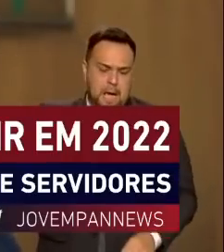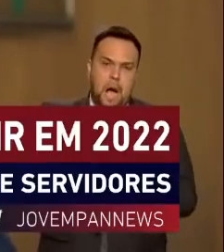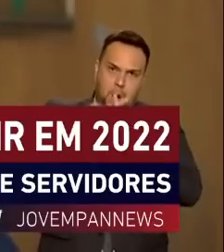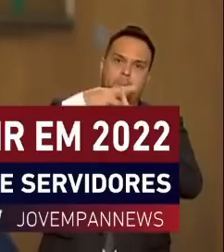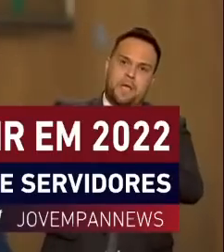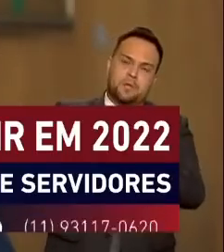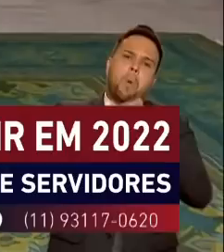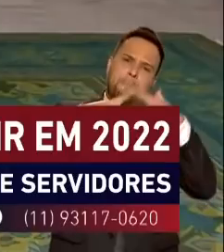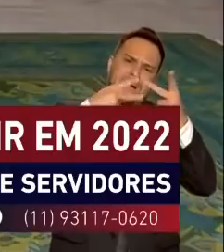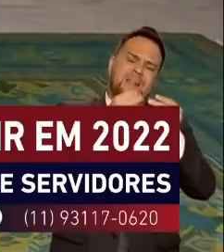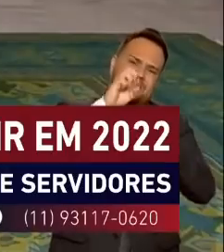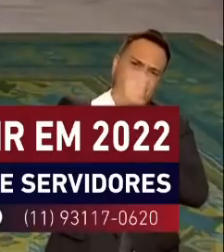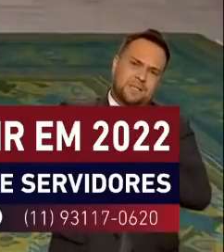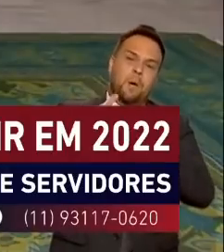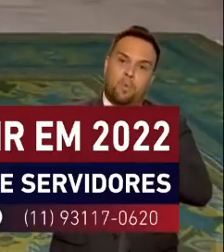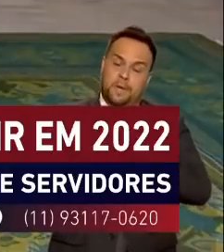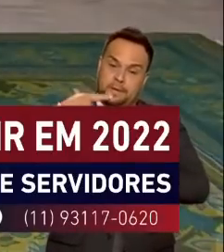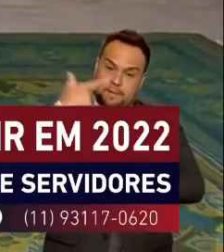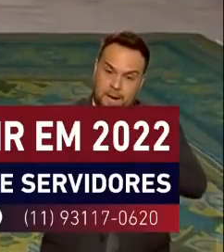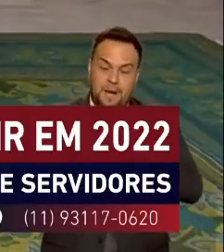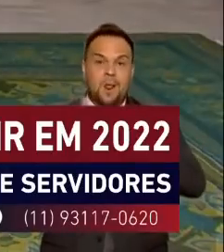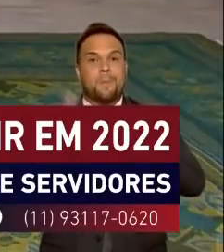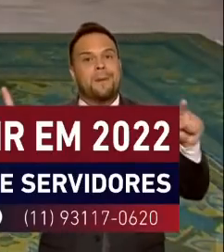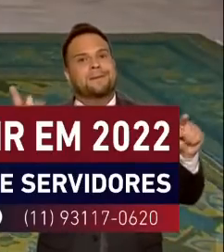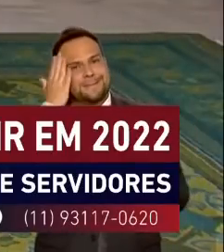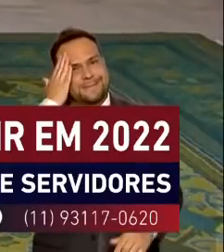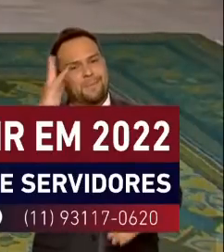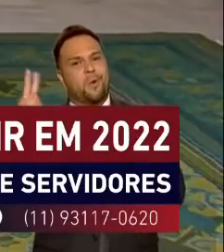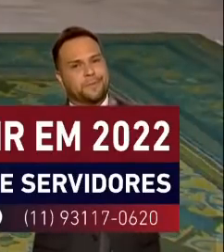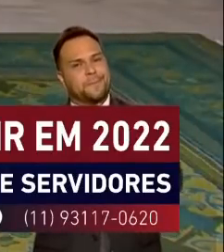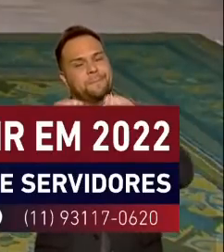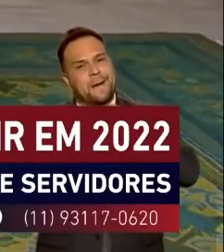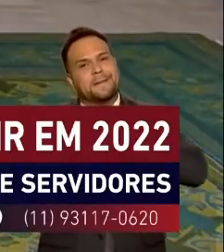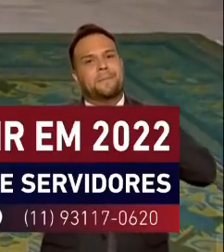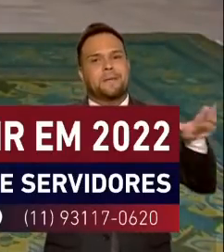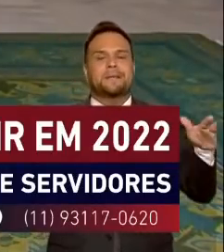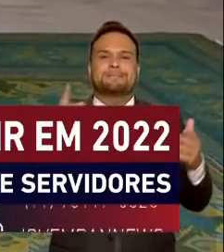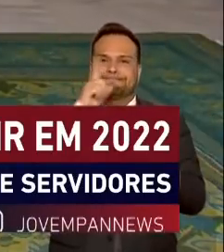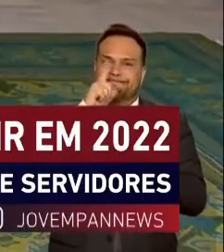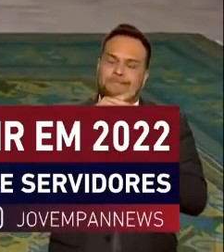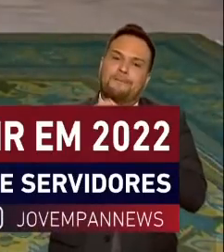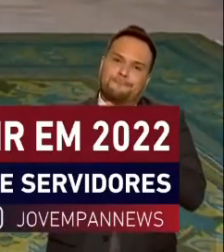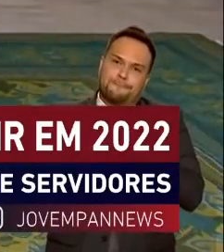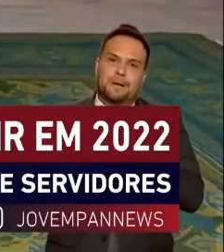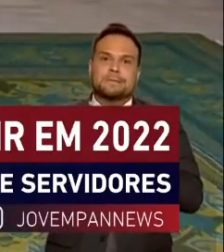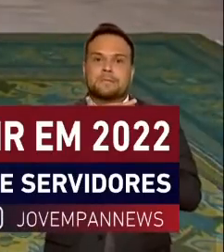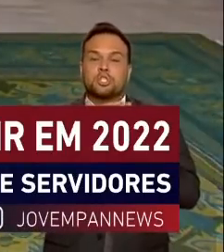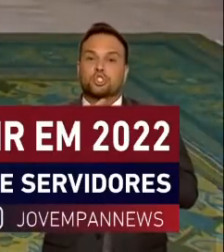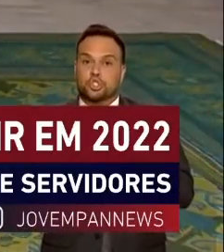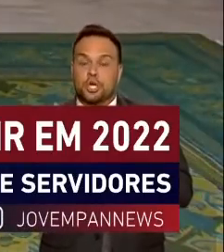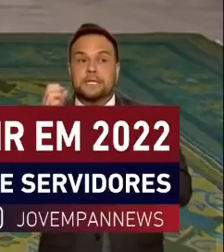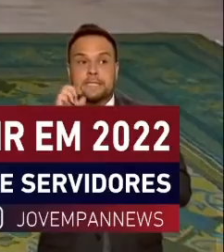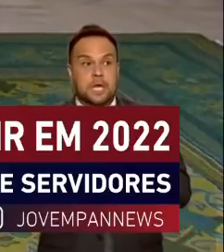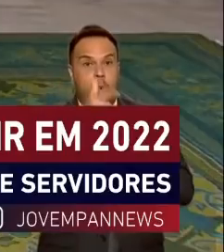porque trabalham, mas a pandemia nos deixou numa situação de sem recursos. Se houver entendimento por parte dos